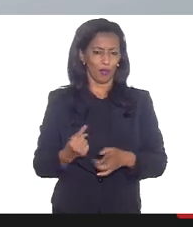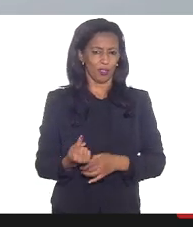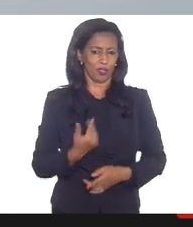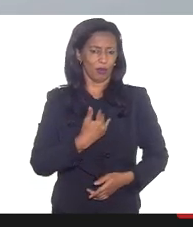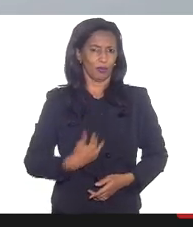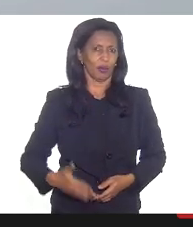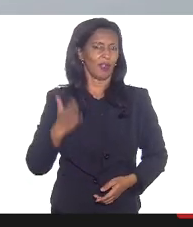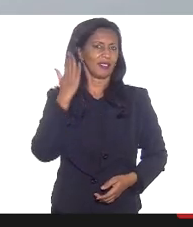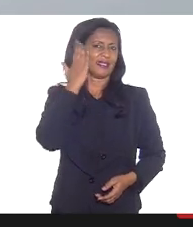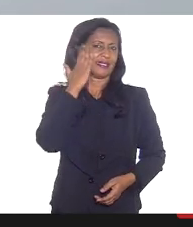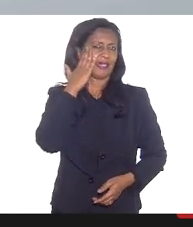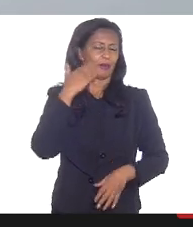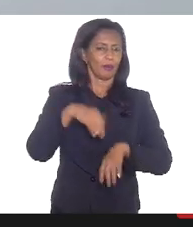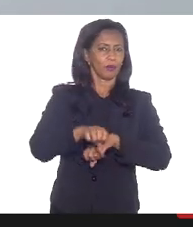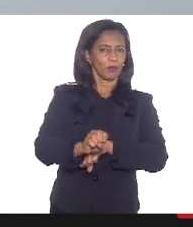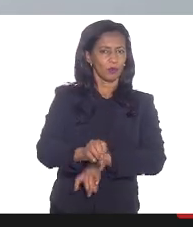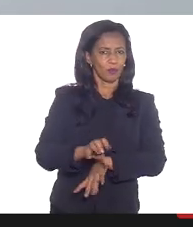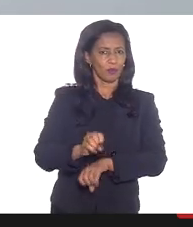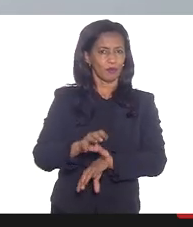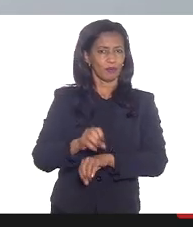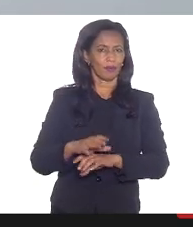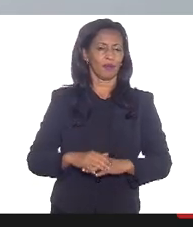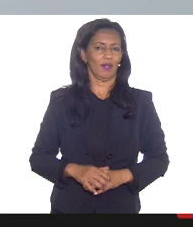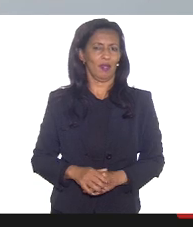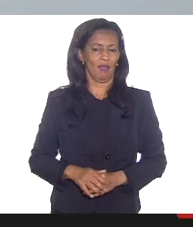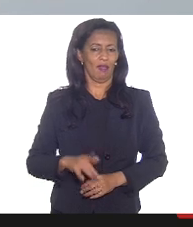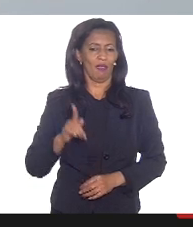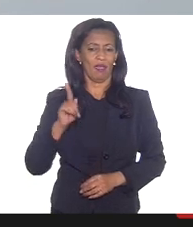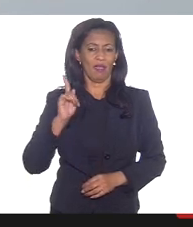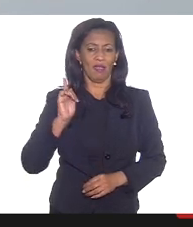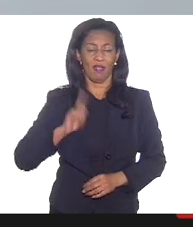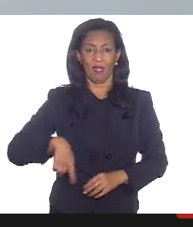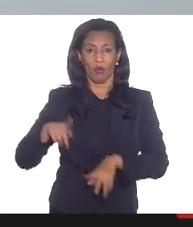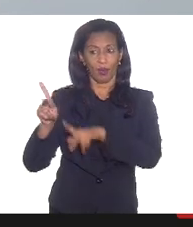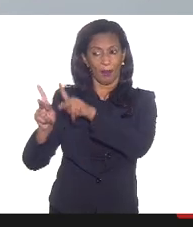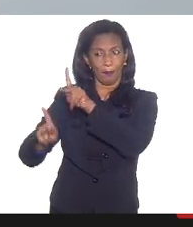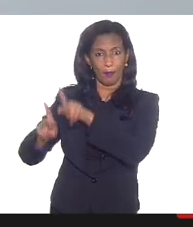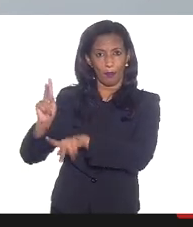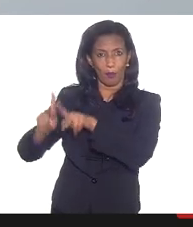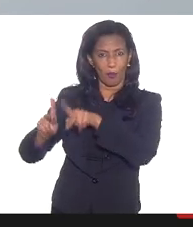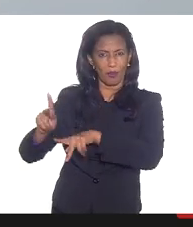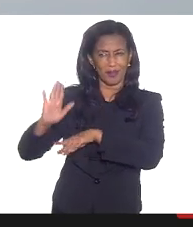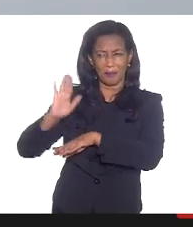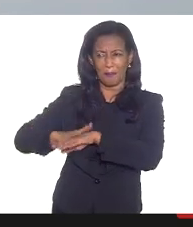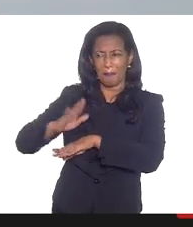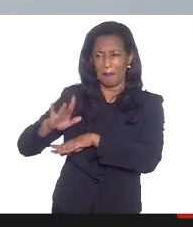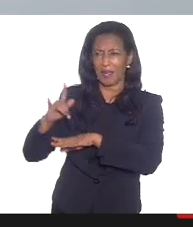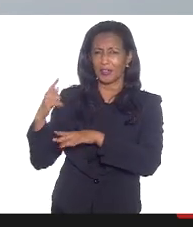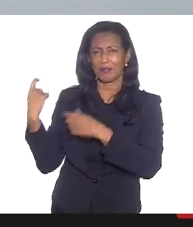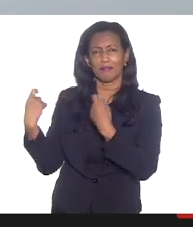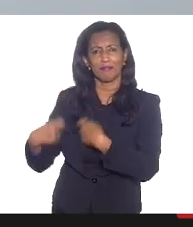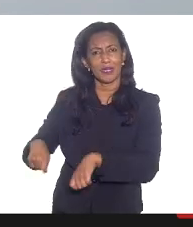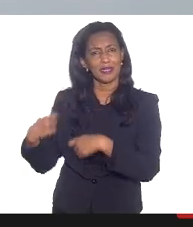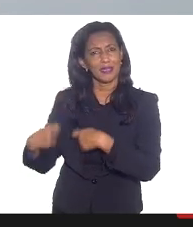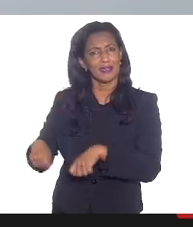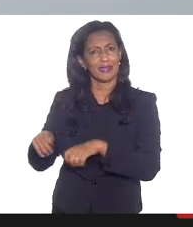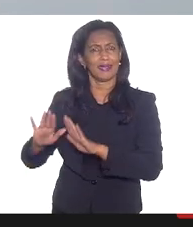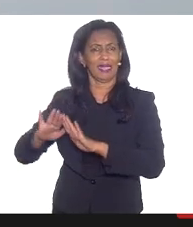públicas, que a gente sabe que a educação é uma que a população mais precisa. E